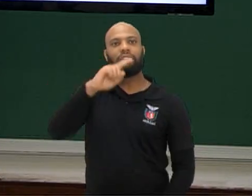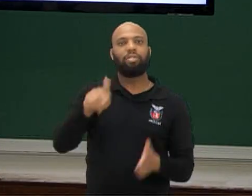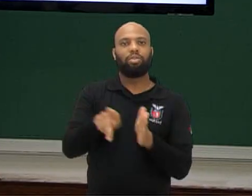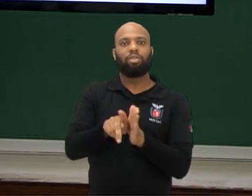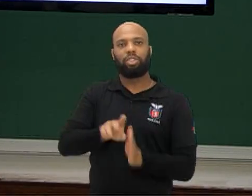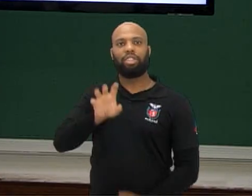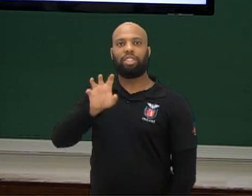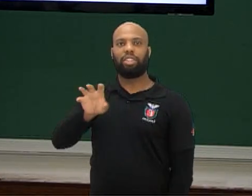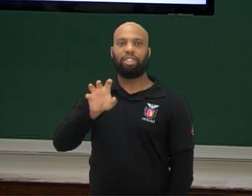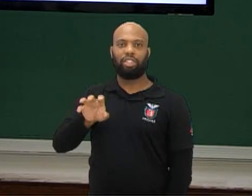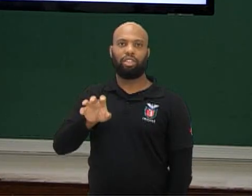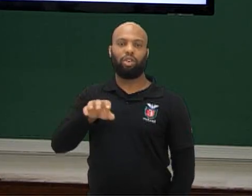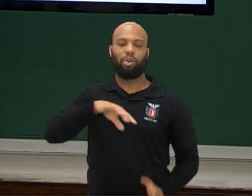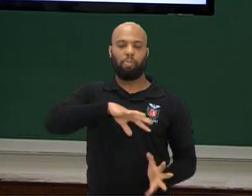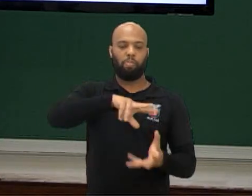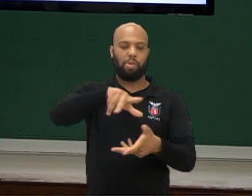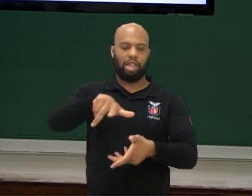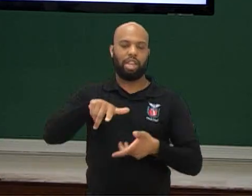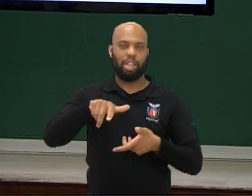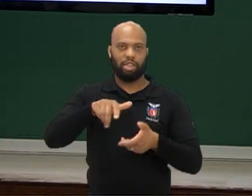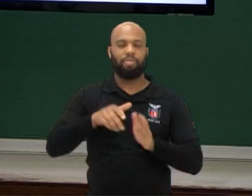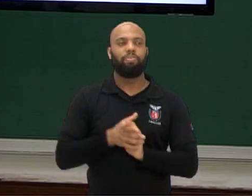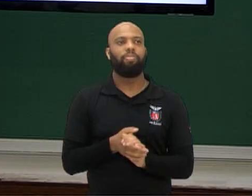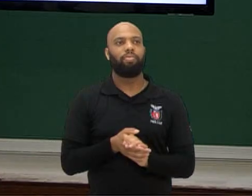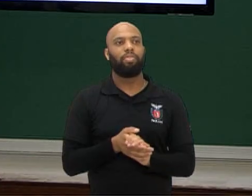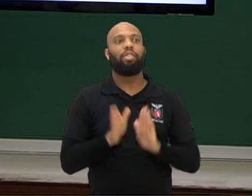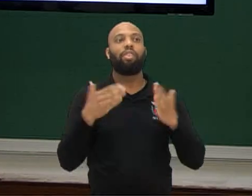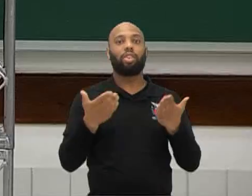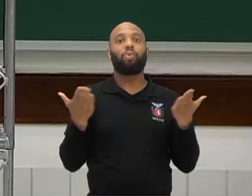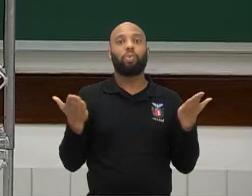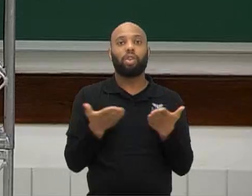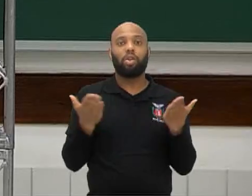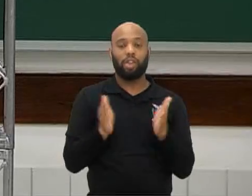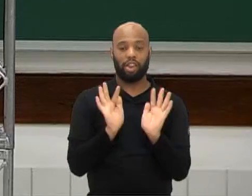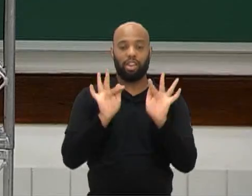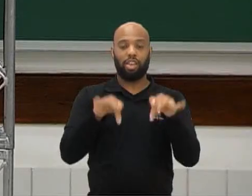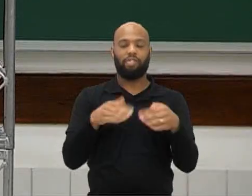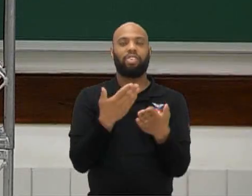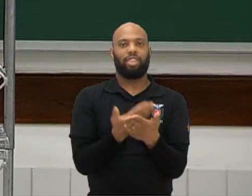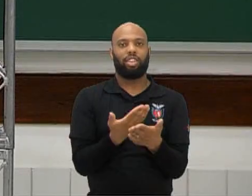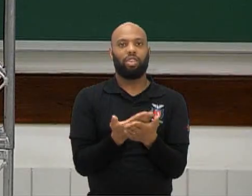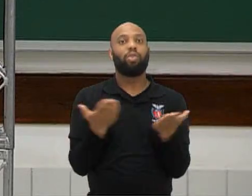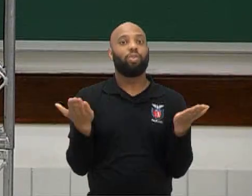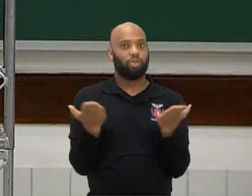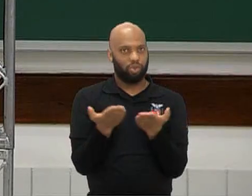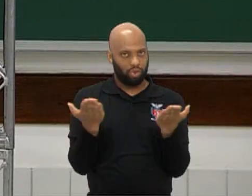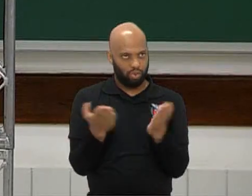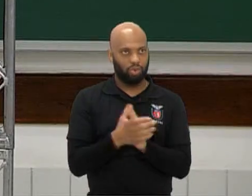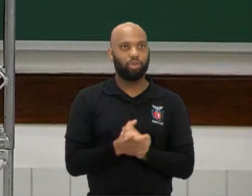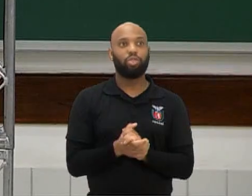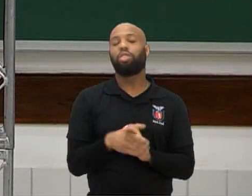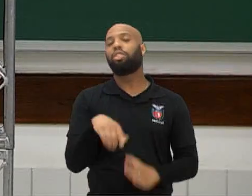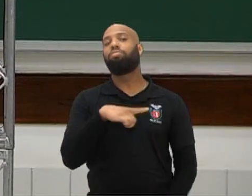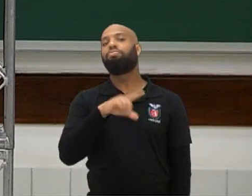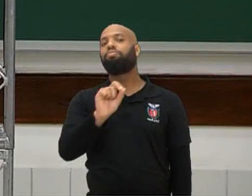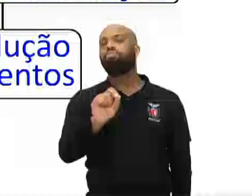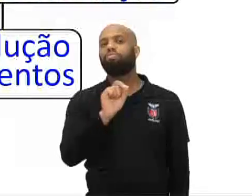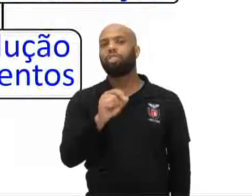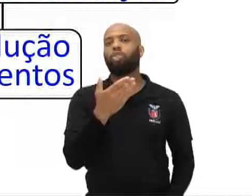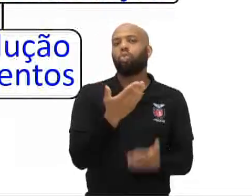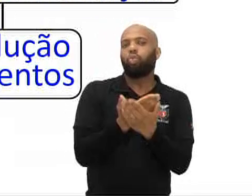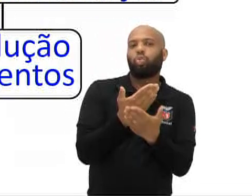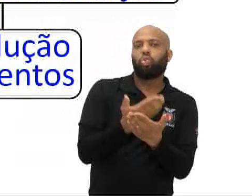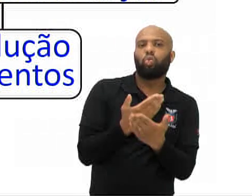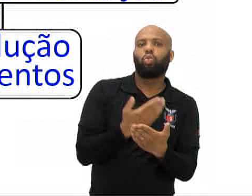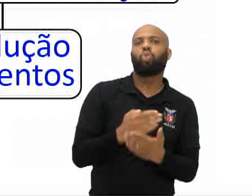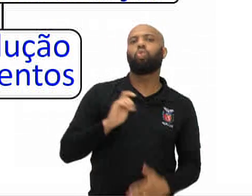matéria orgânica no nosso planeta. Com isso, nós chegamos ao fim da nossa aula de hoje, pessoal, aonde nós trabalhamos um